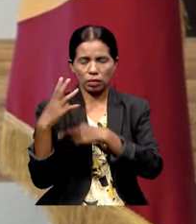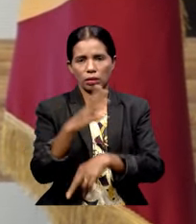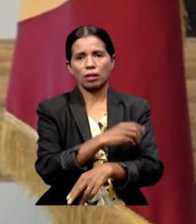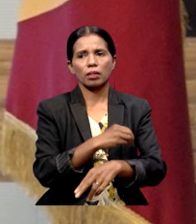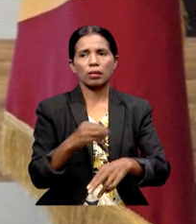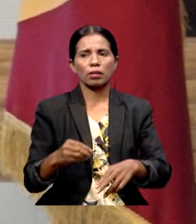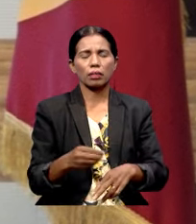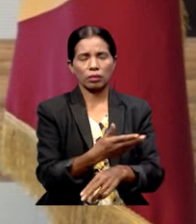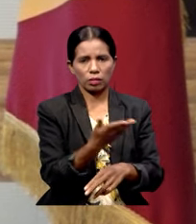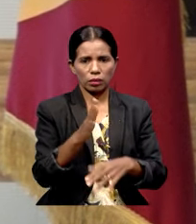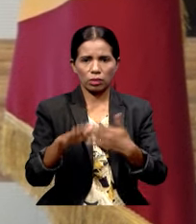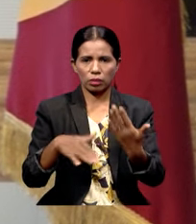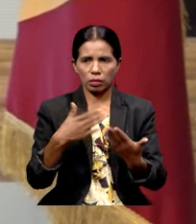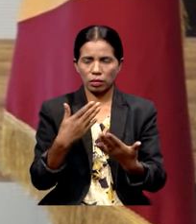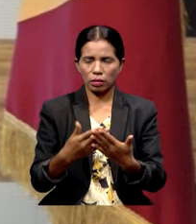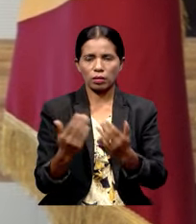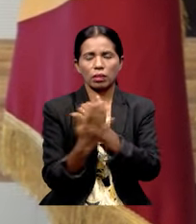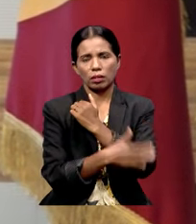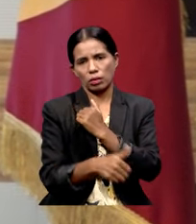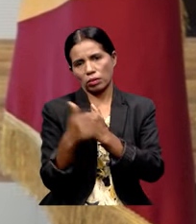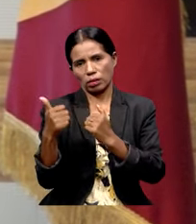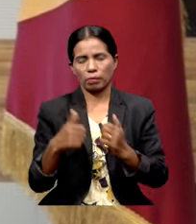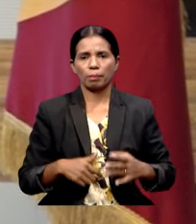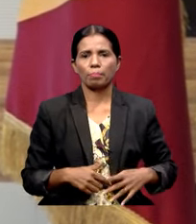consecutivamente em outros países.